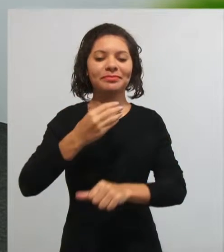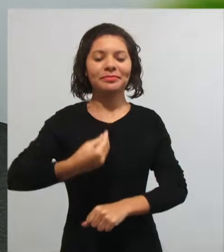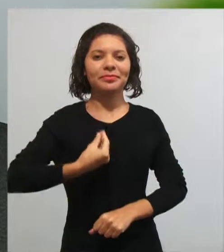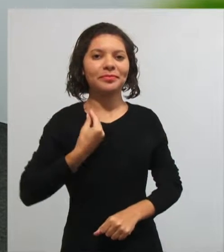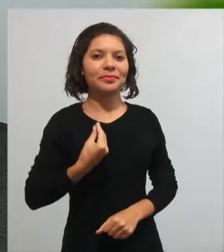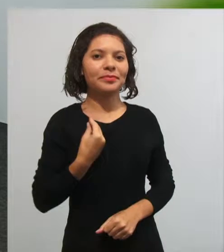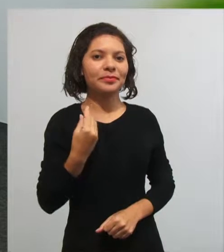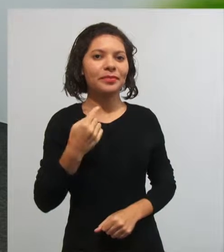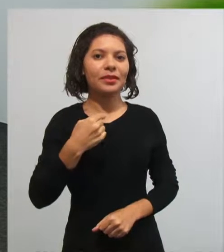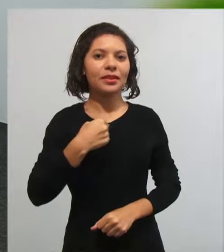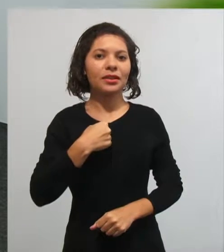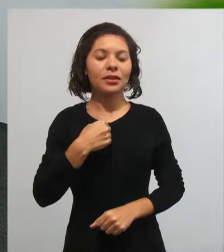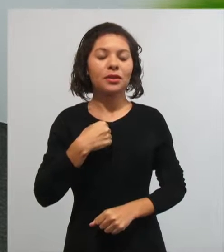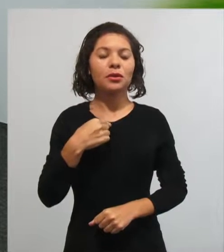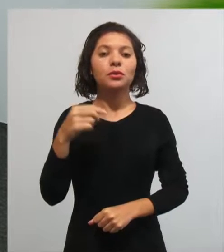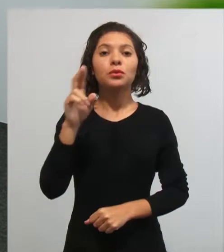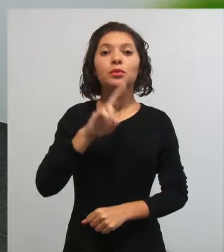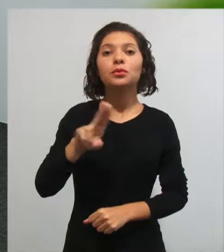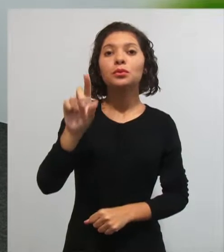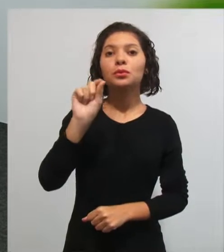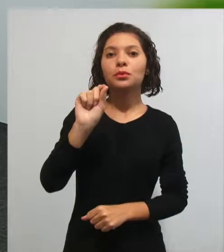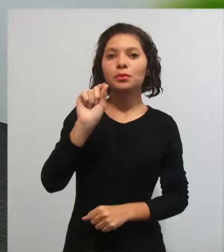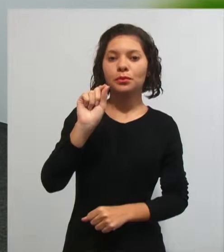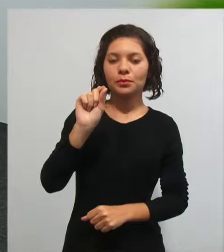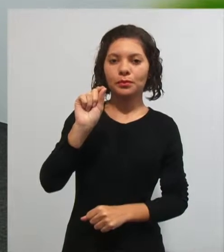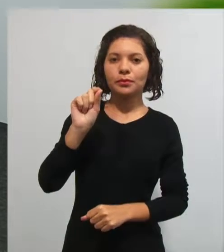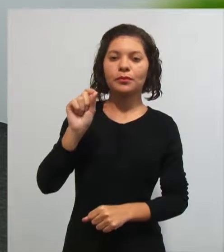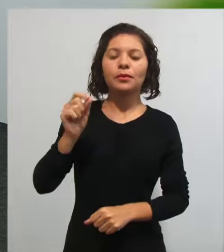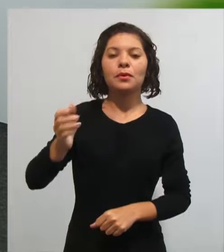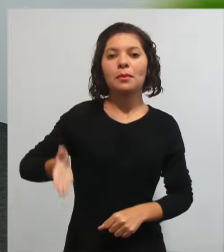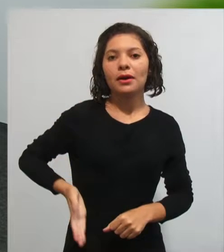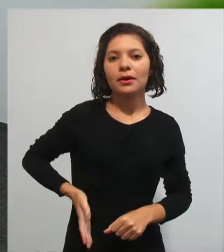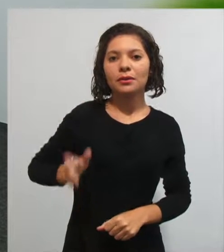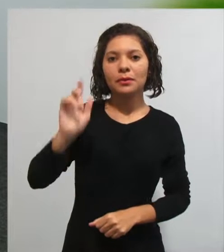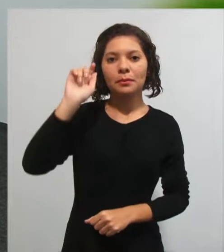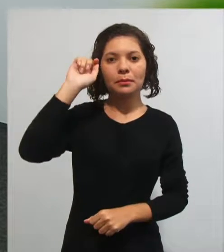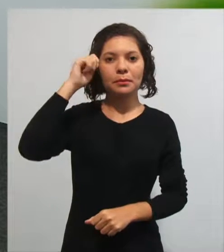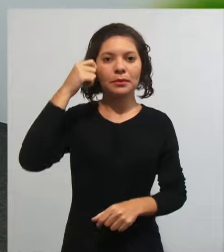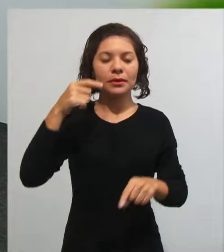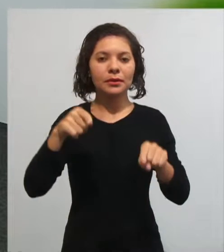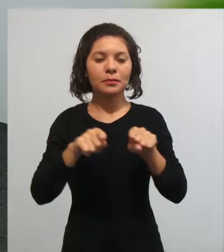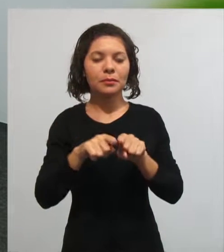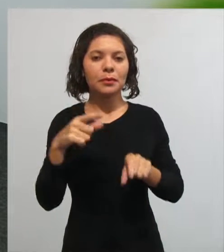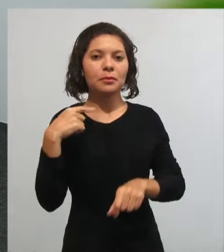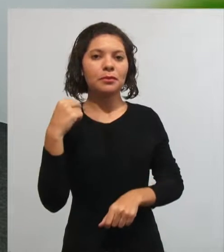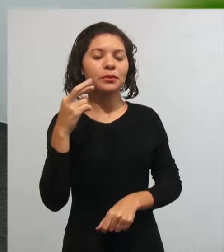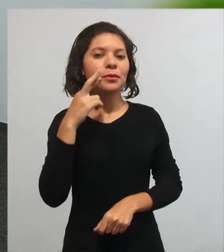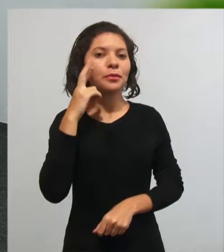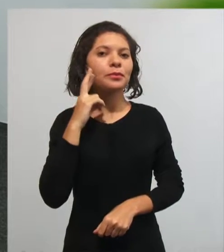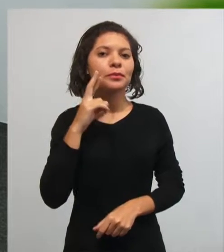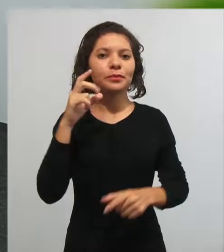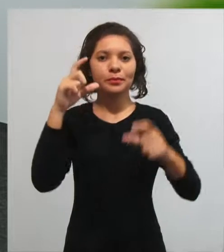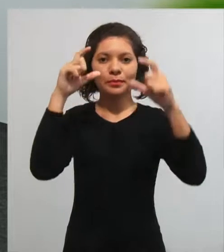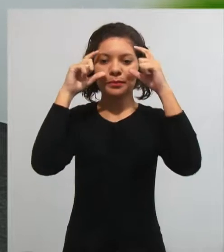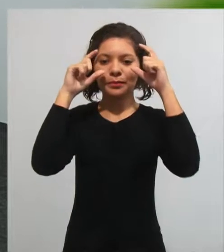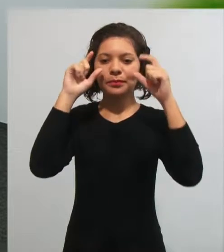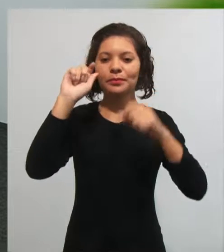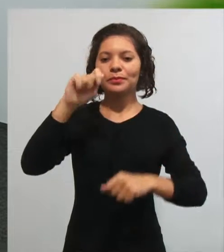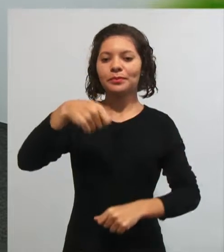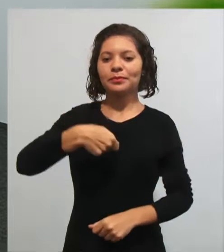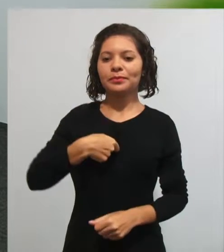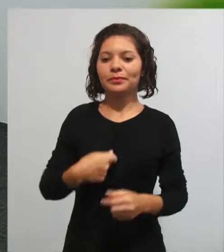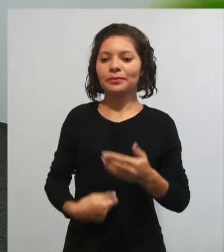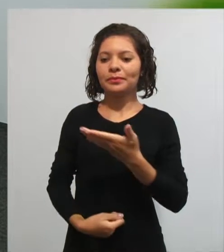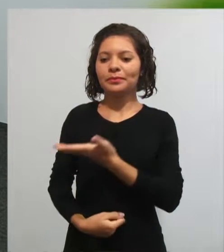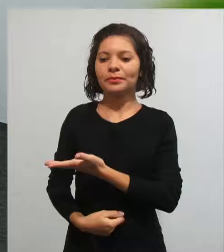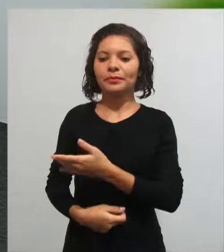Eu estou trajando uma calça preta, uma blusa rosa e eu uso óculos. E o meu sinal na comunidade surda é